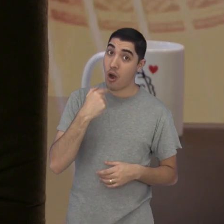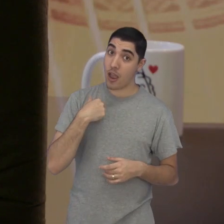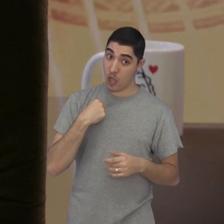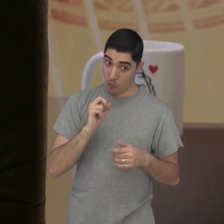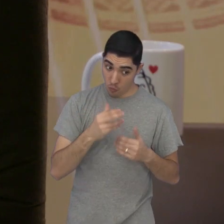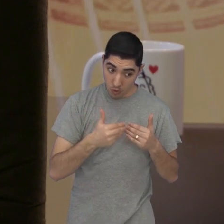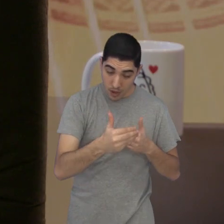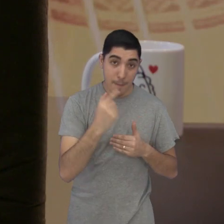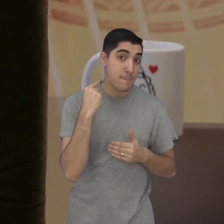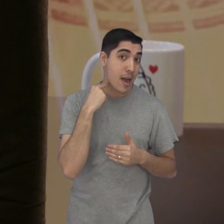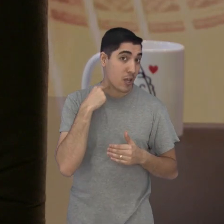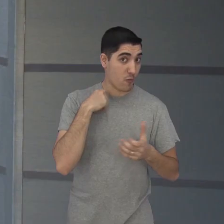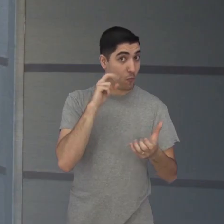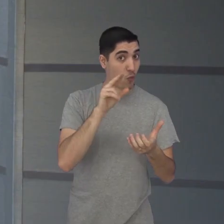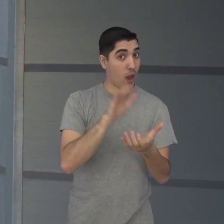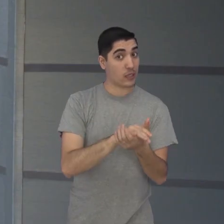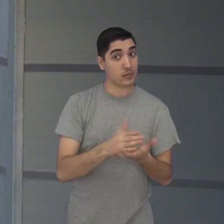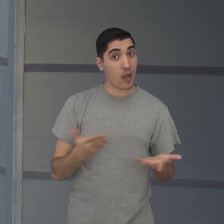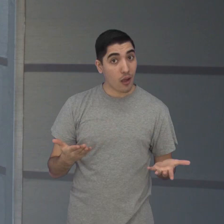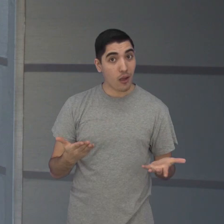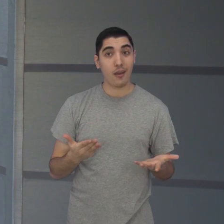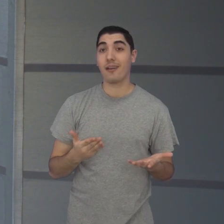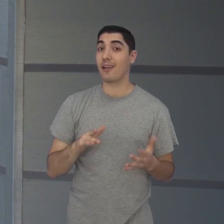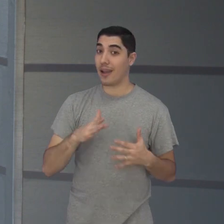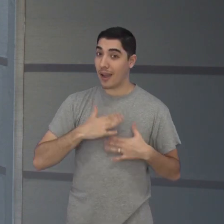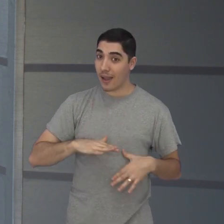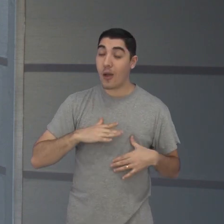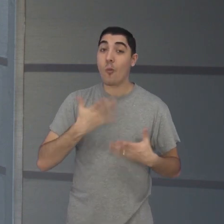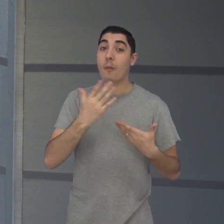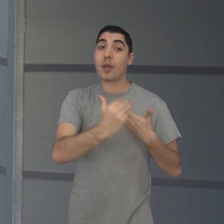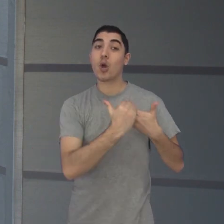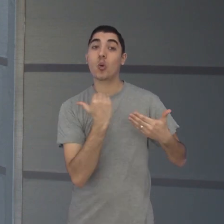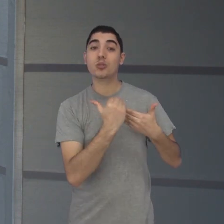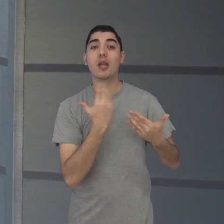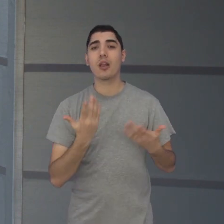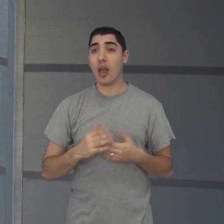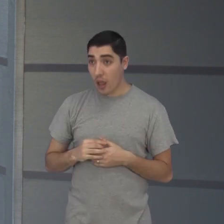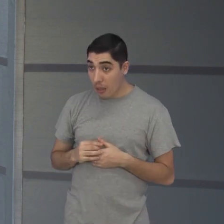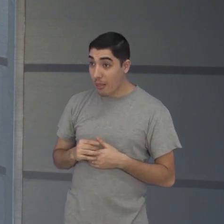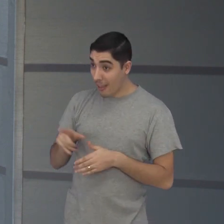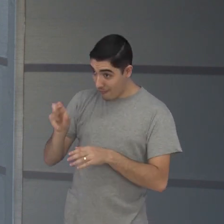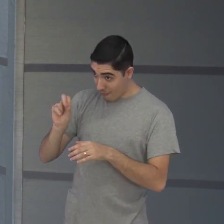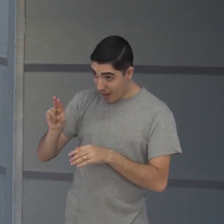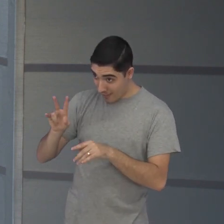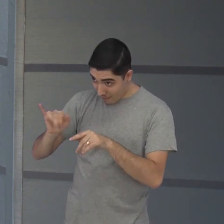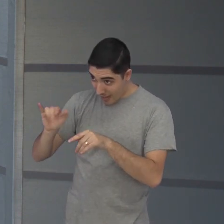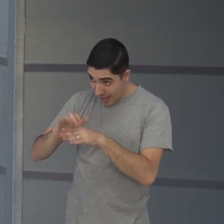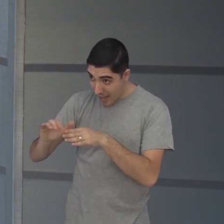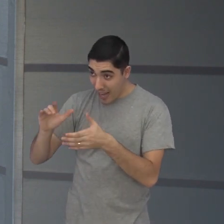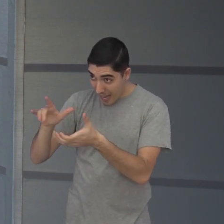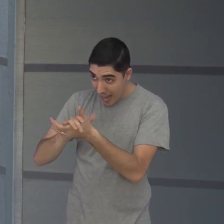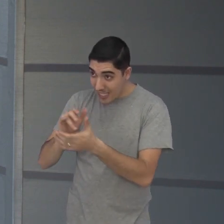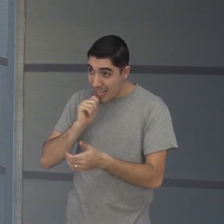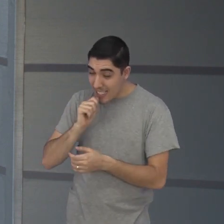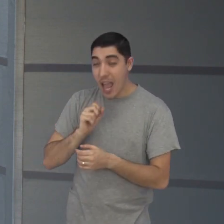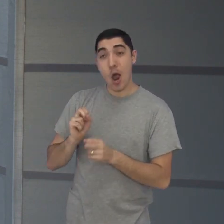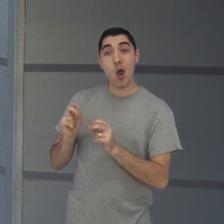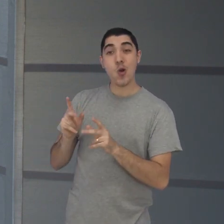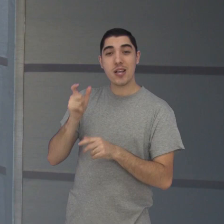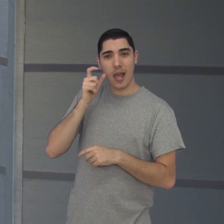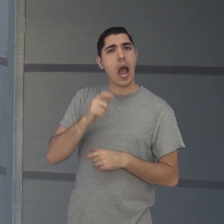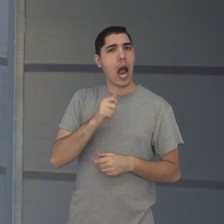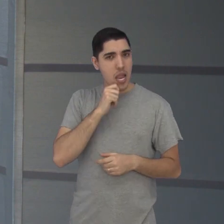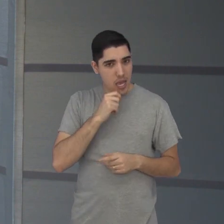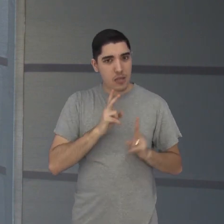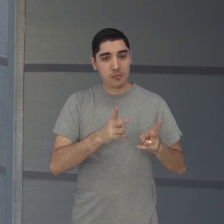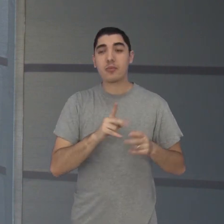lá que você vai falar de casamento, que eu caso agora em maio. Você vai casar agora? Vou casar em maio. O que você me aconselha? Você quer casar? Não, mas então tá interessante ainda, né? Tá,